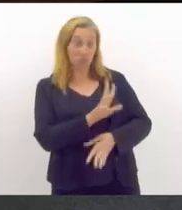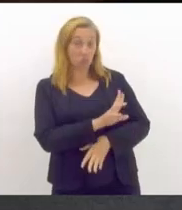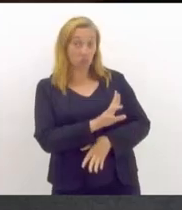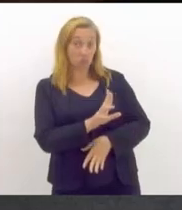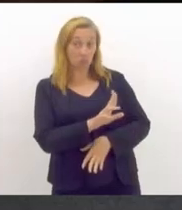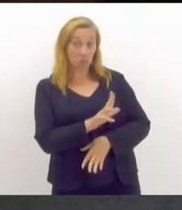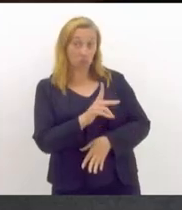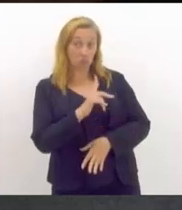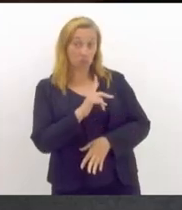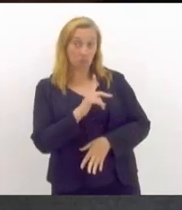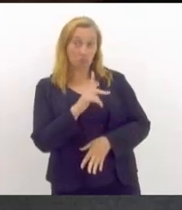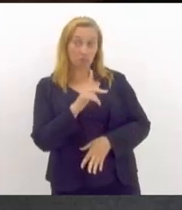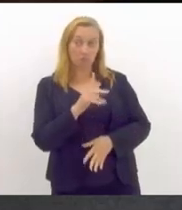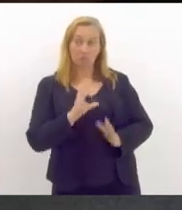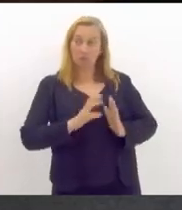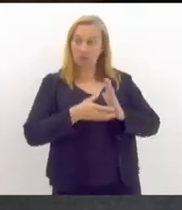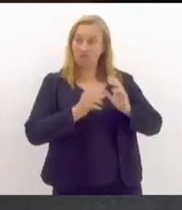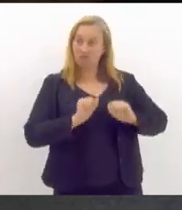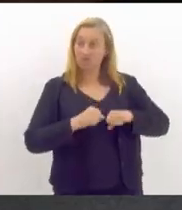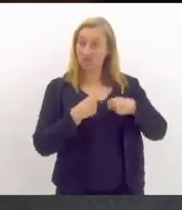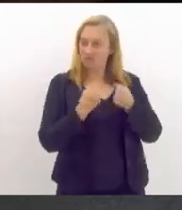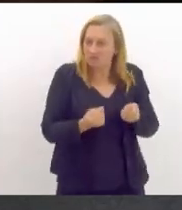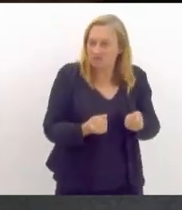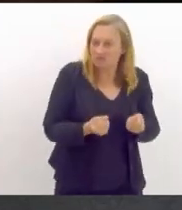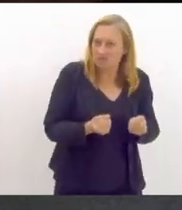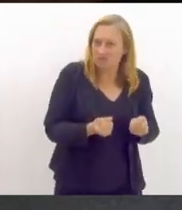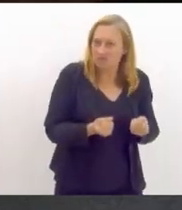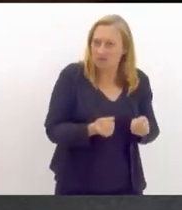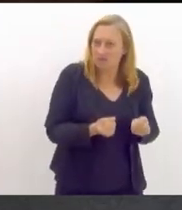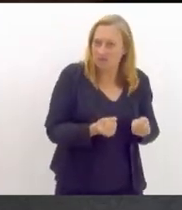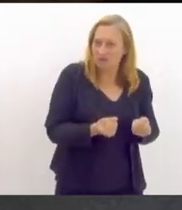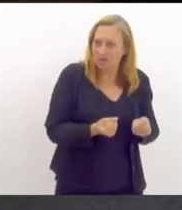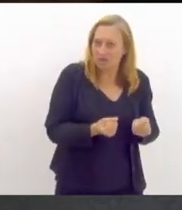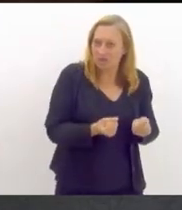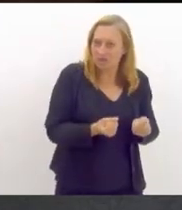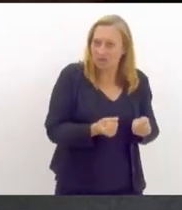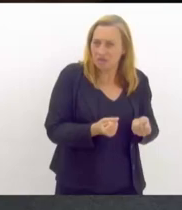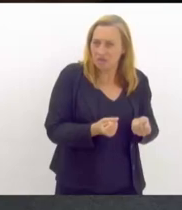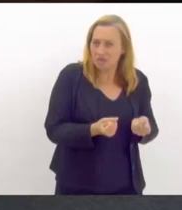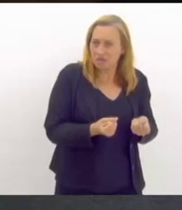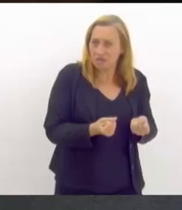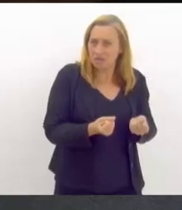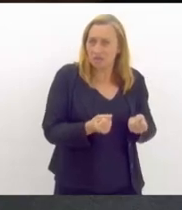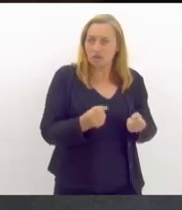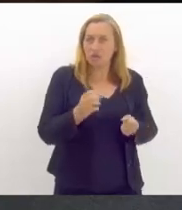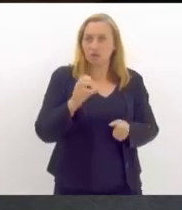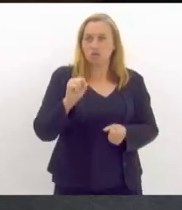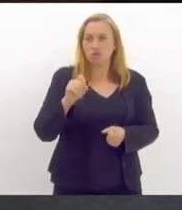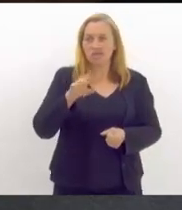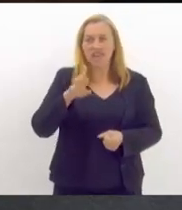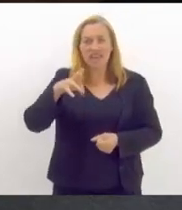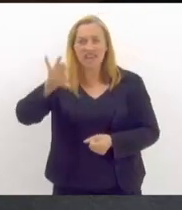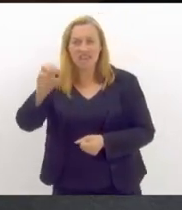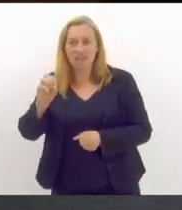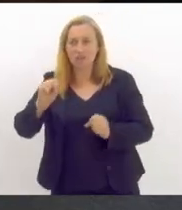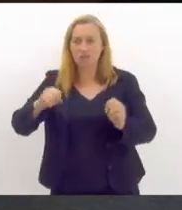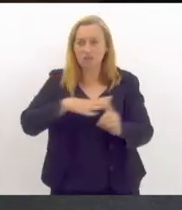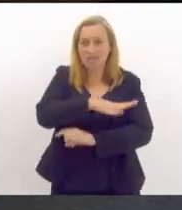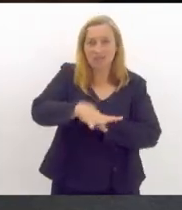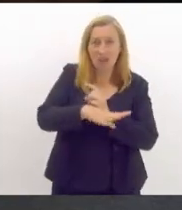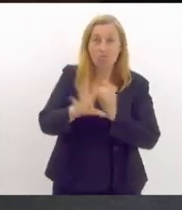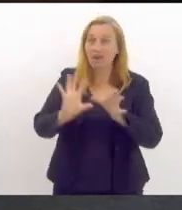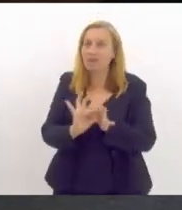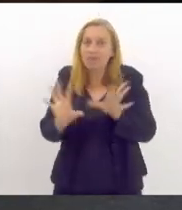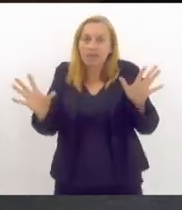que é o partido que defende por mais paradoxal que possa ser o socialismo e a liberdade como se fosse